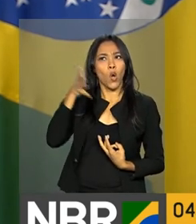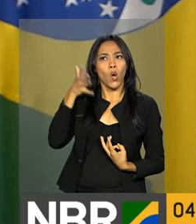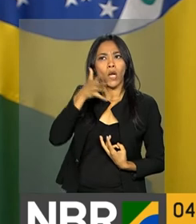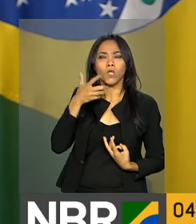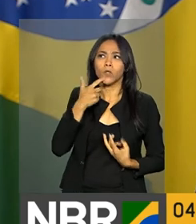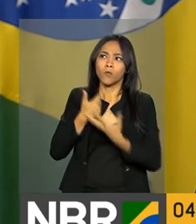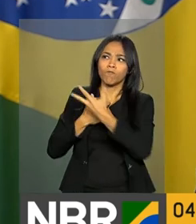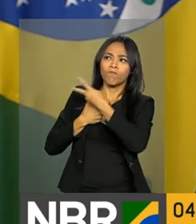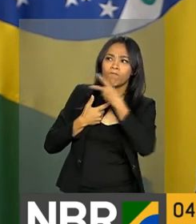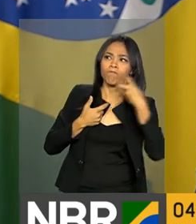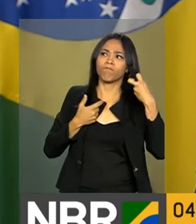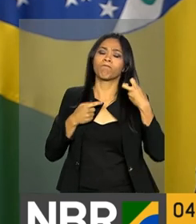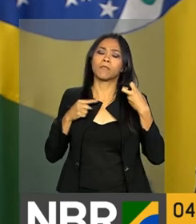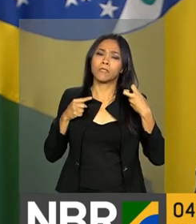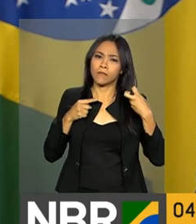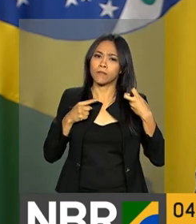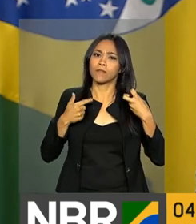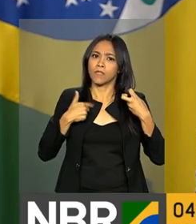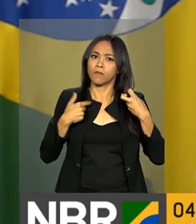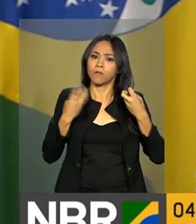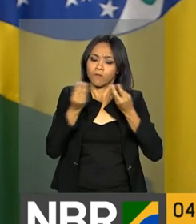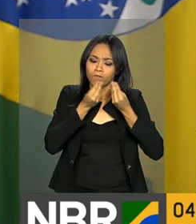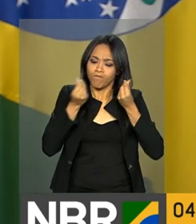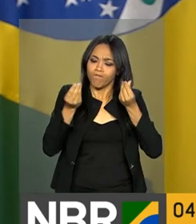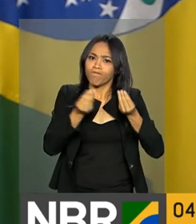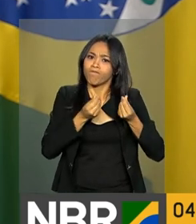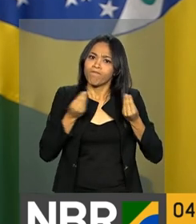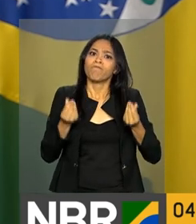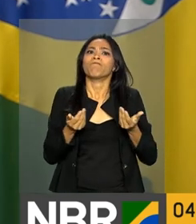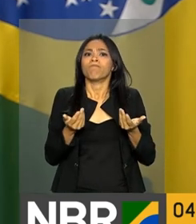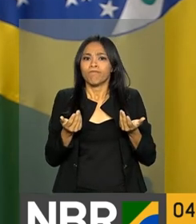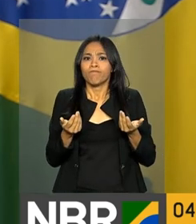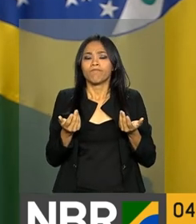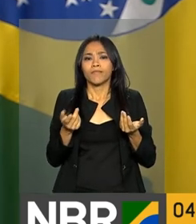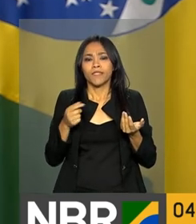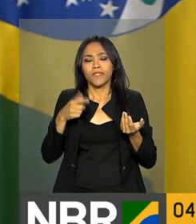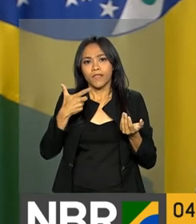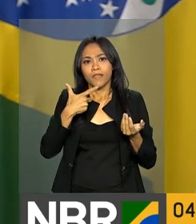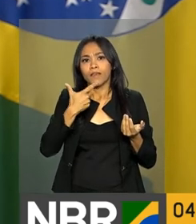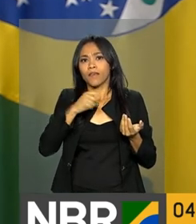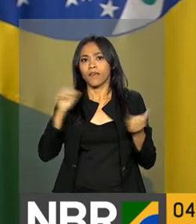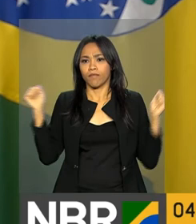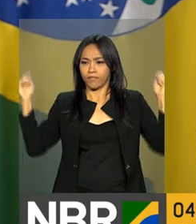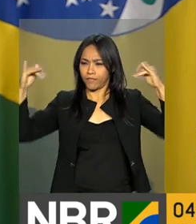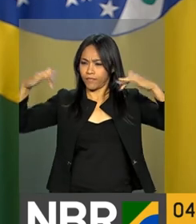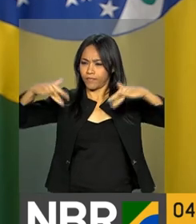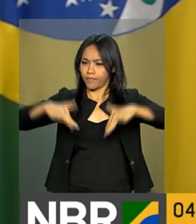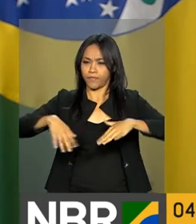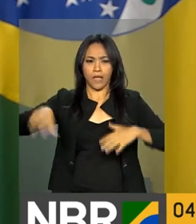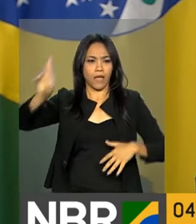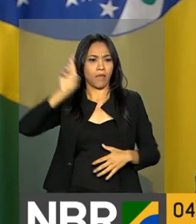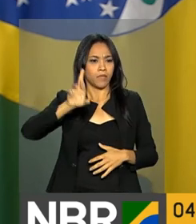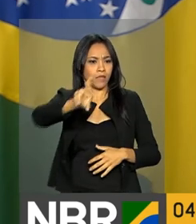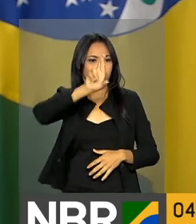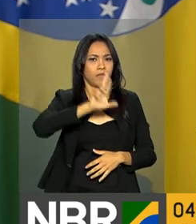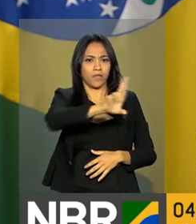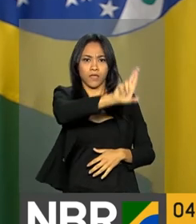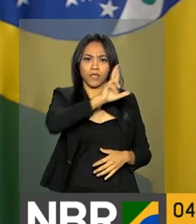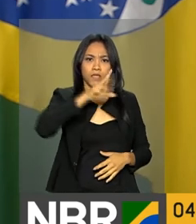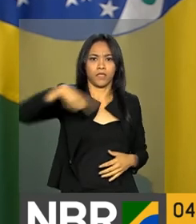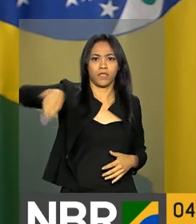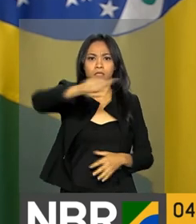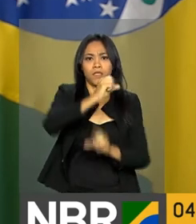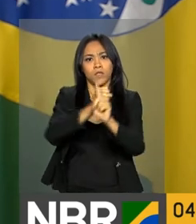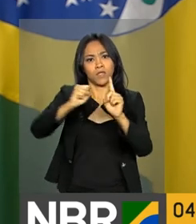não só qualitativa e quantitativa daqueles que se acham os vários representantes da sociedade